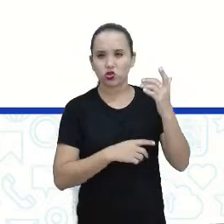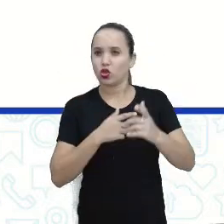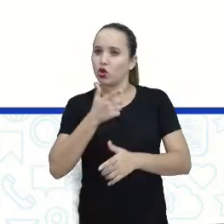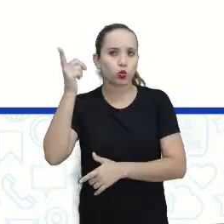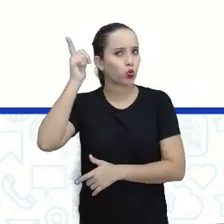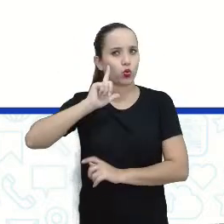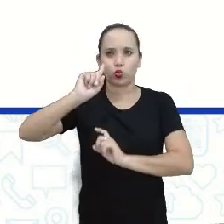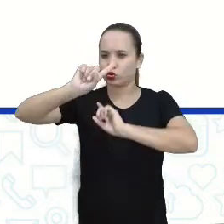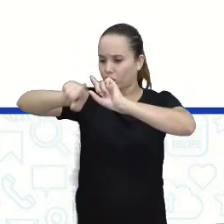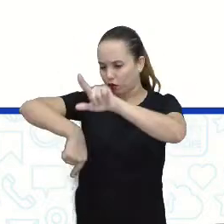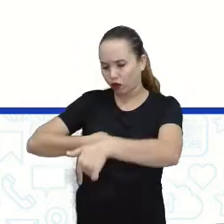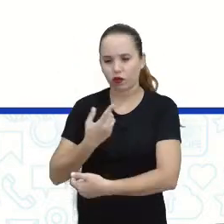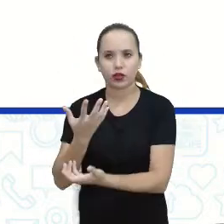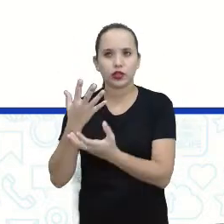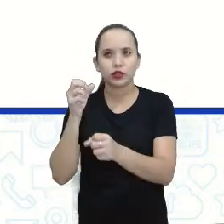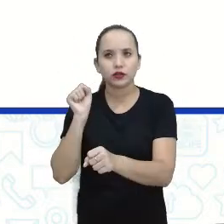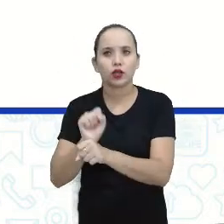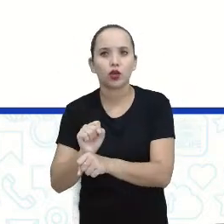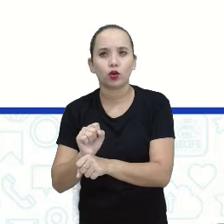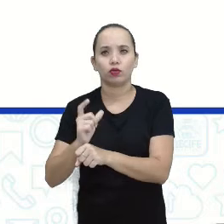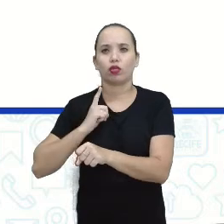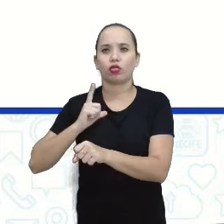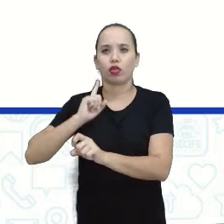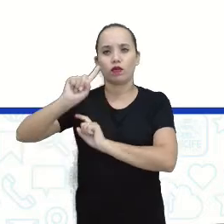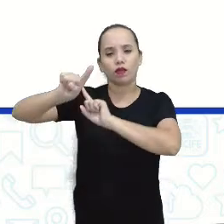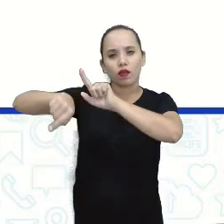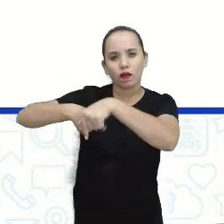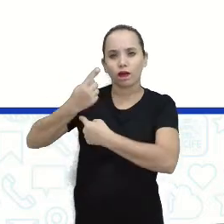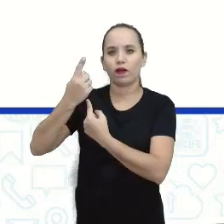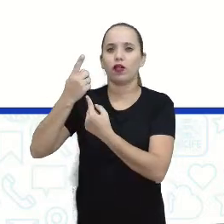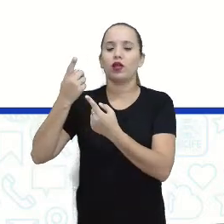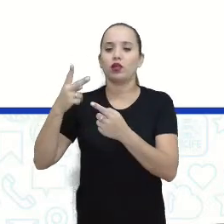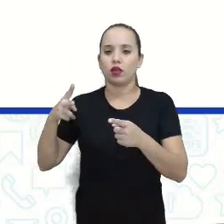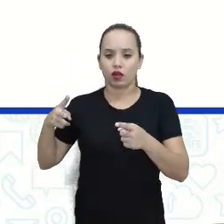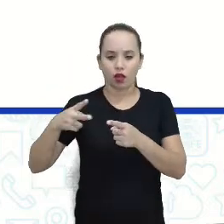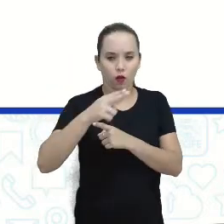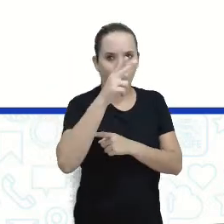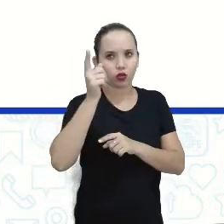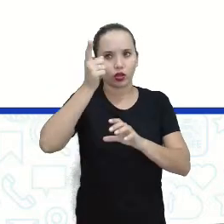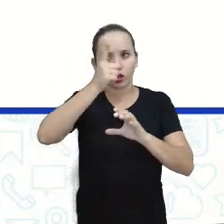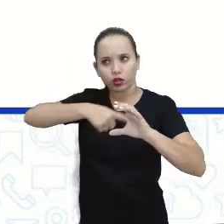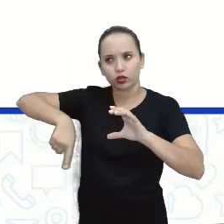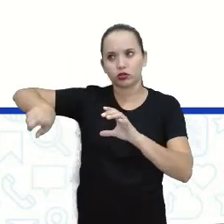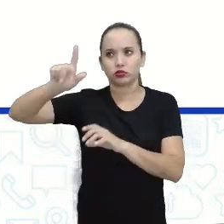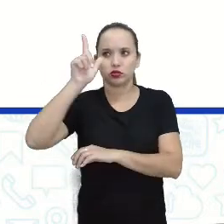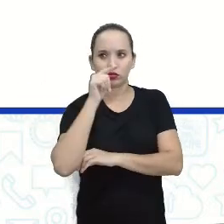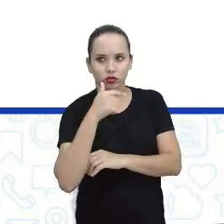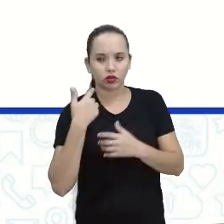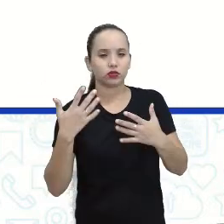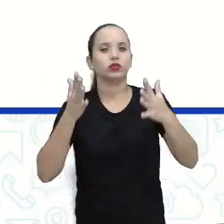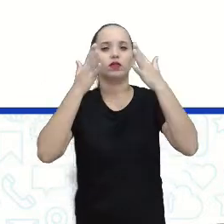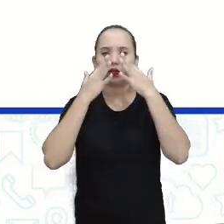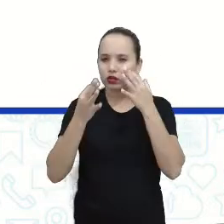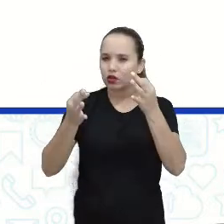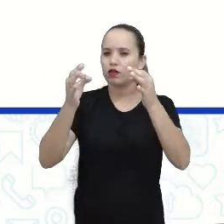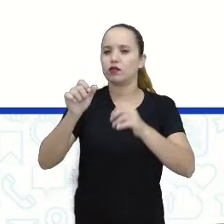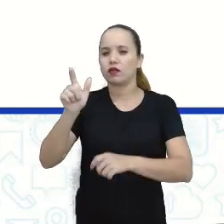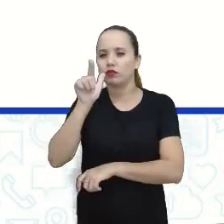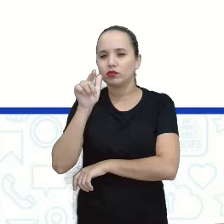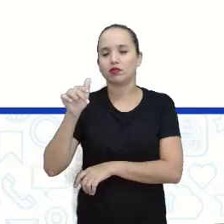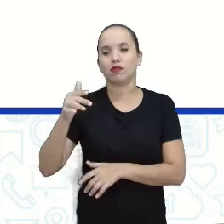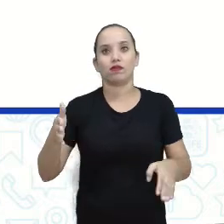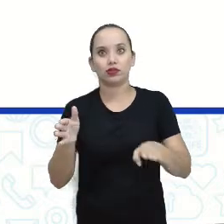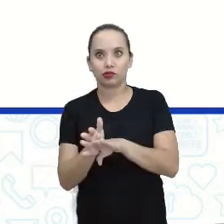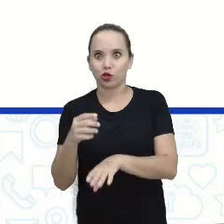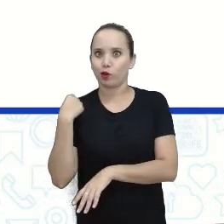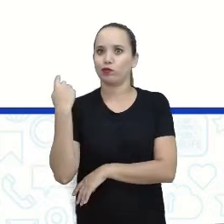da umidade atmosférica. E esse ciclo é interrompido. Então, vamos prestar atenção aí, gente, nessa água que chega